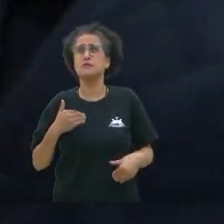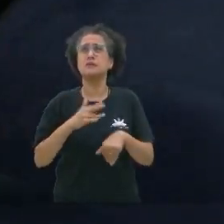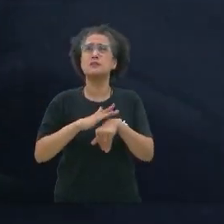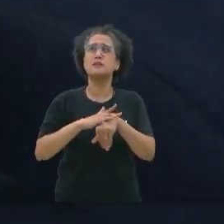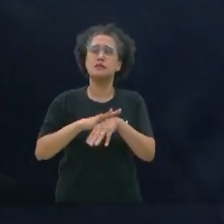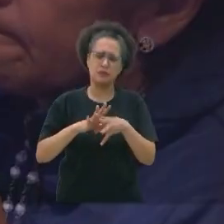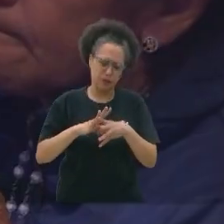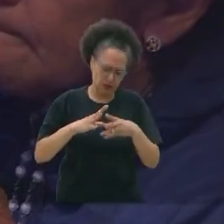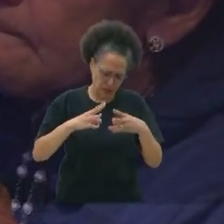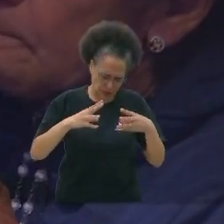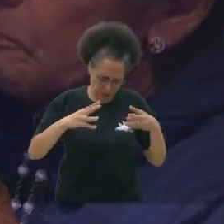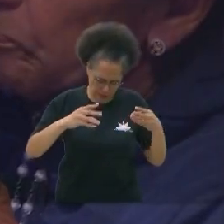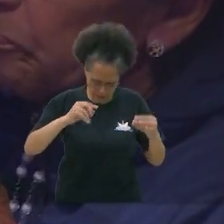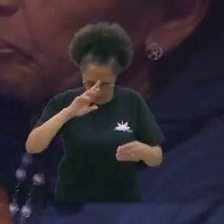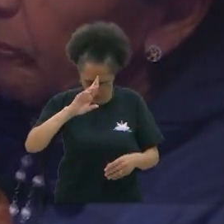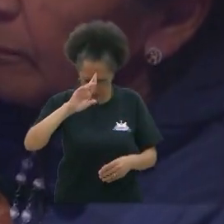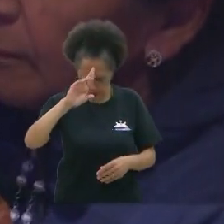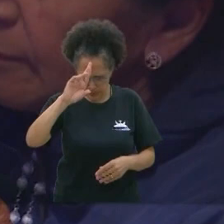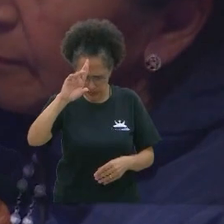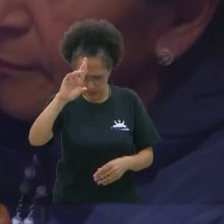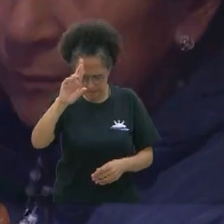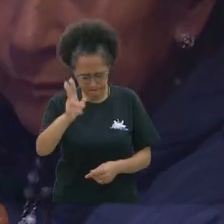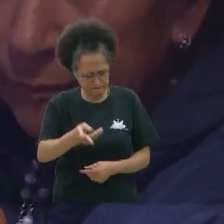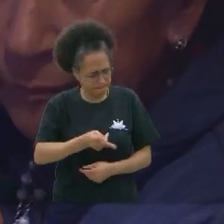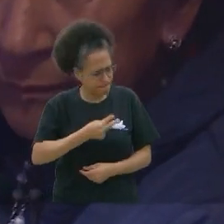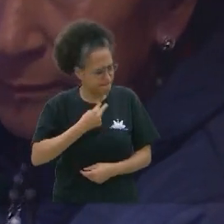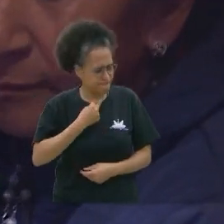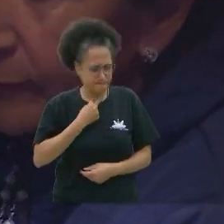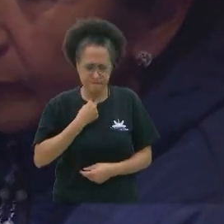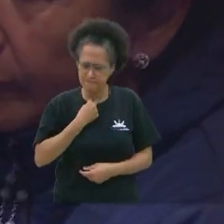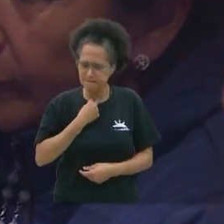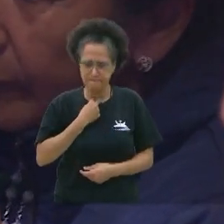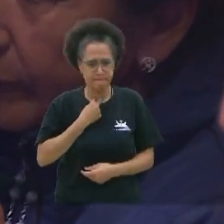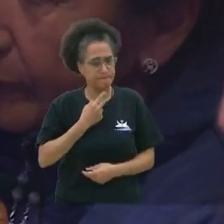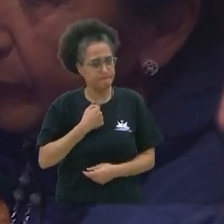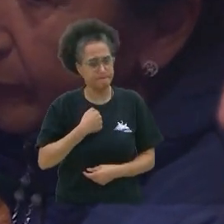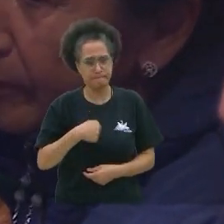Senhor, onde eu não posso